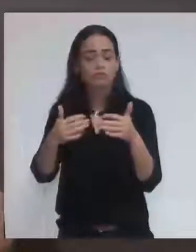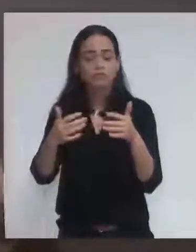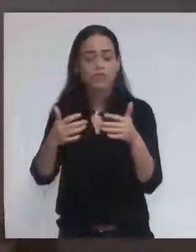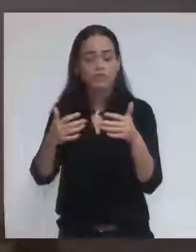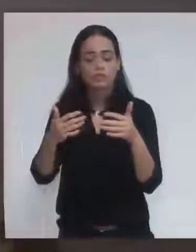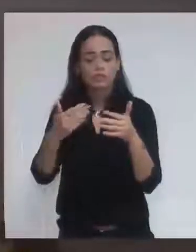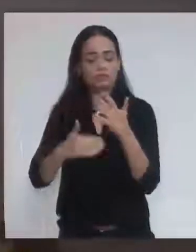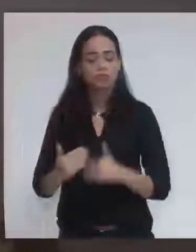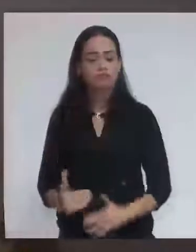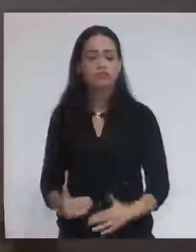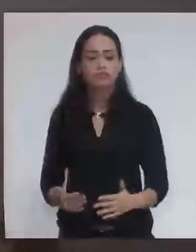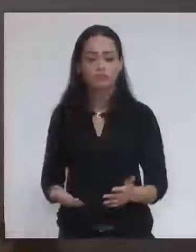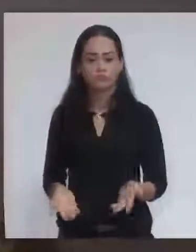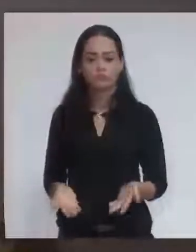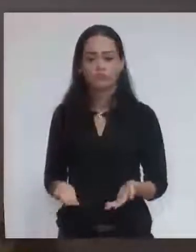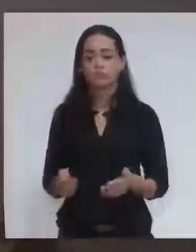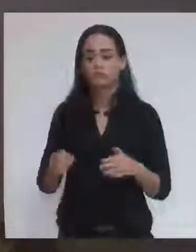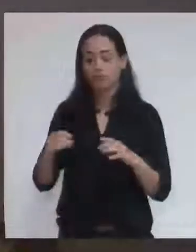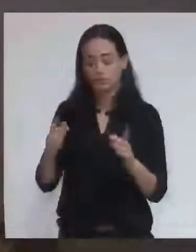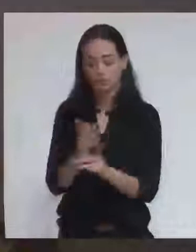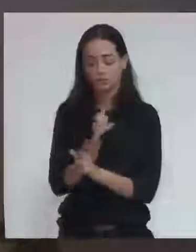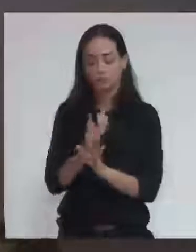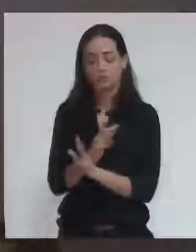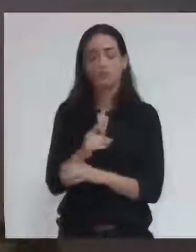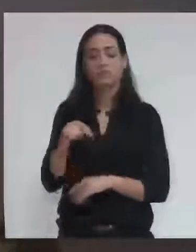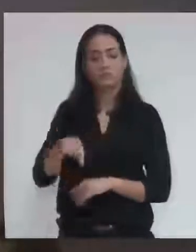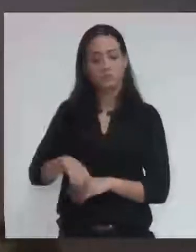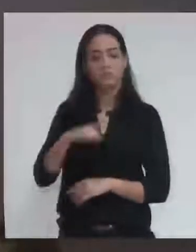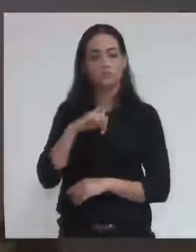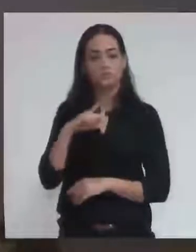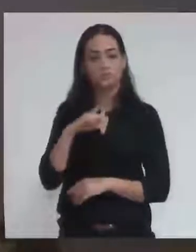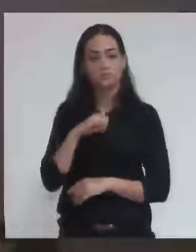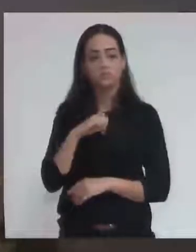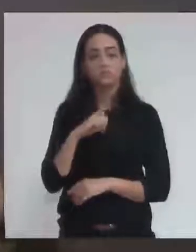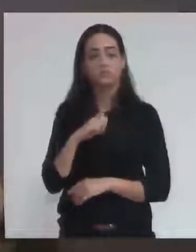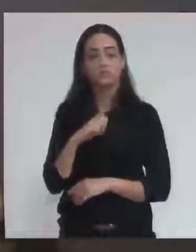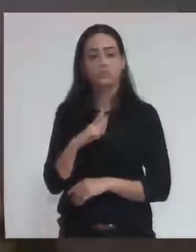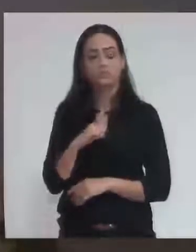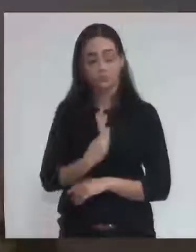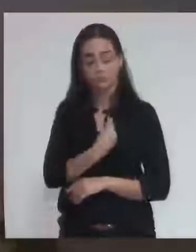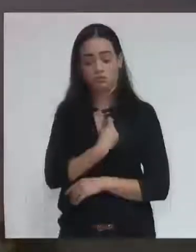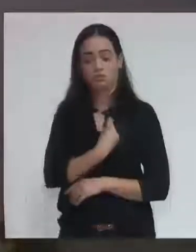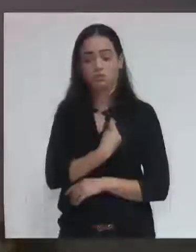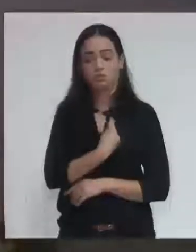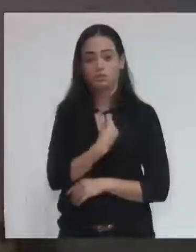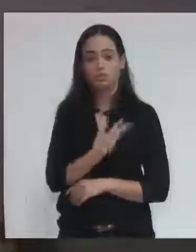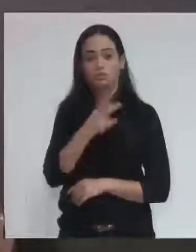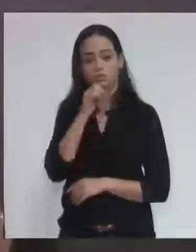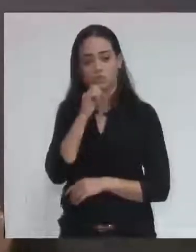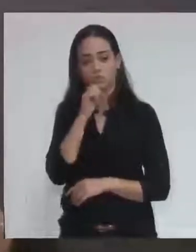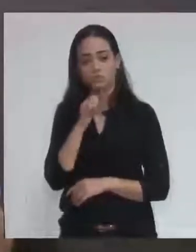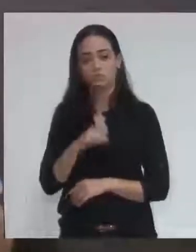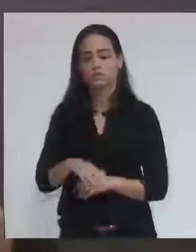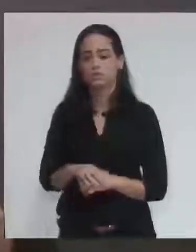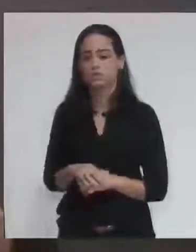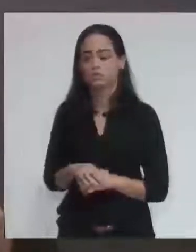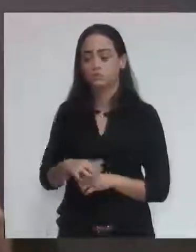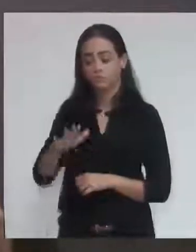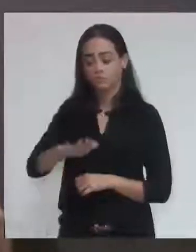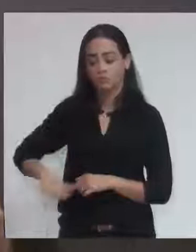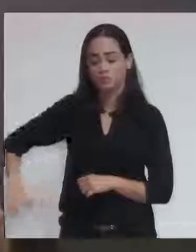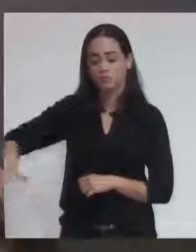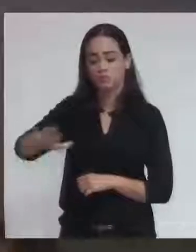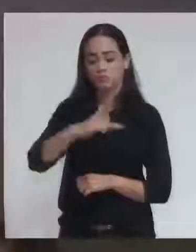sobreviva. A cidade ela tem uma sobrevida, ela vive. Aqui a gente está discutindo quantos profissionais da saúde estão trabalhando